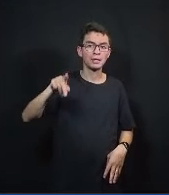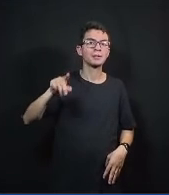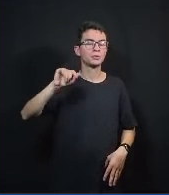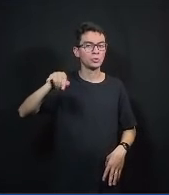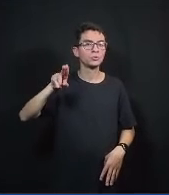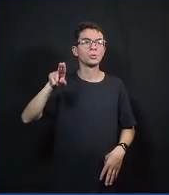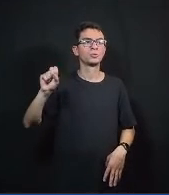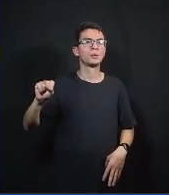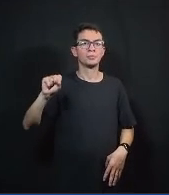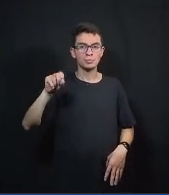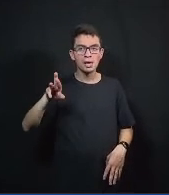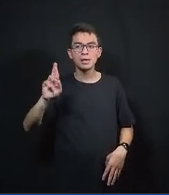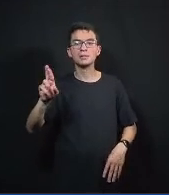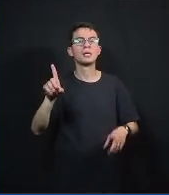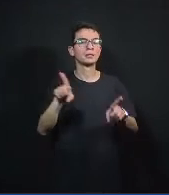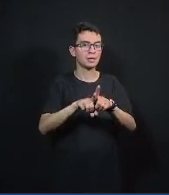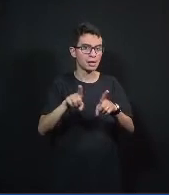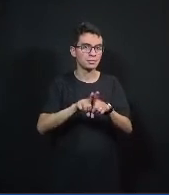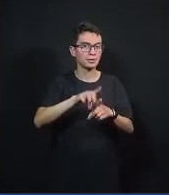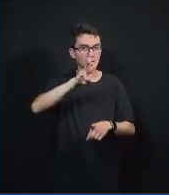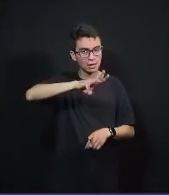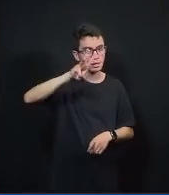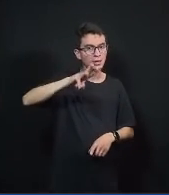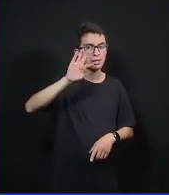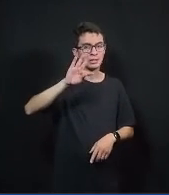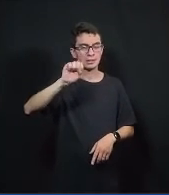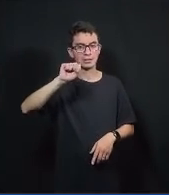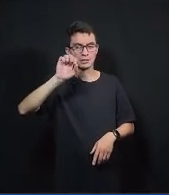www.tre-sp.jus.br, e no site do TSE,